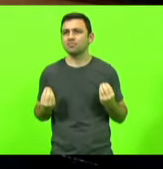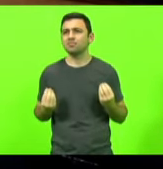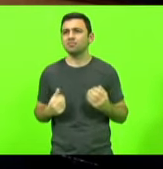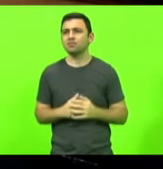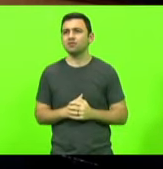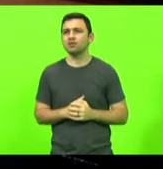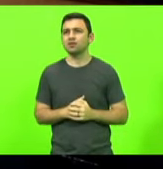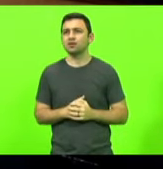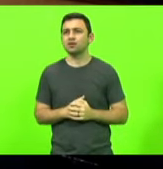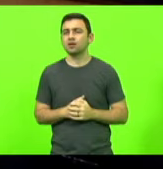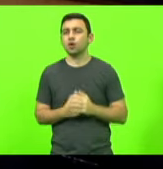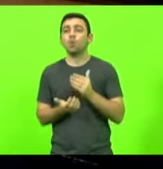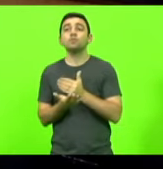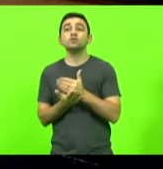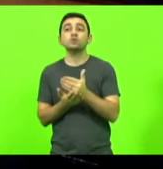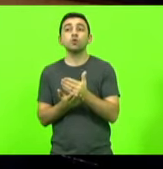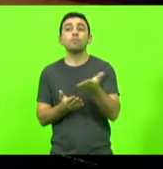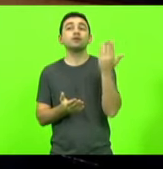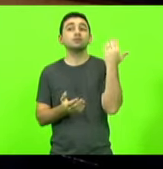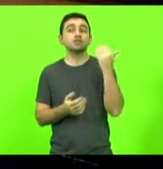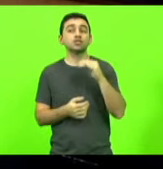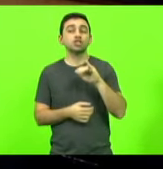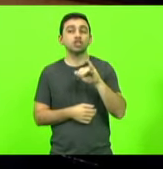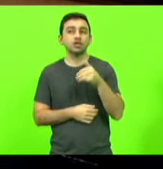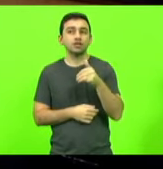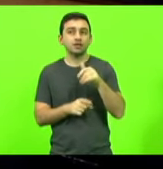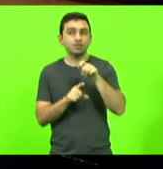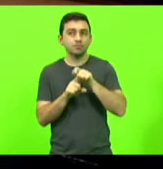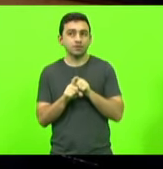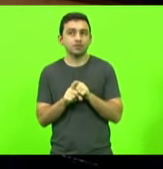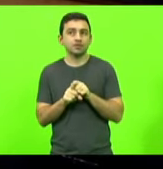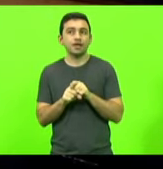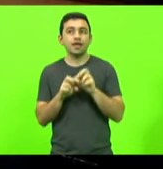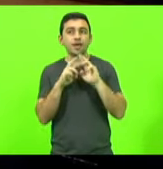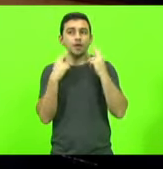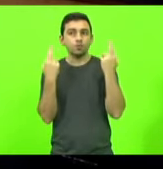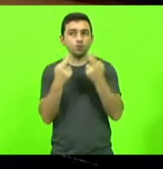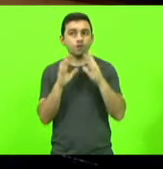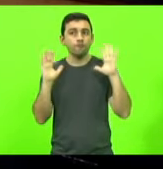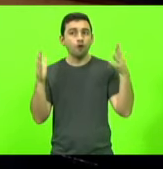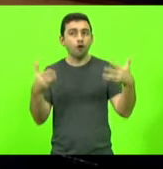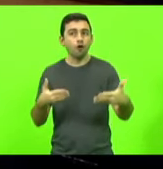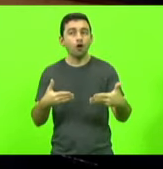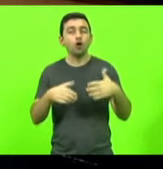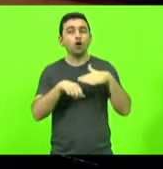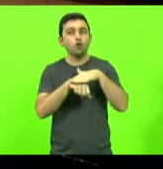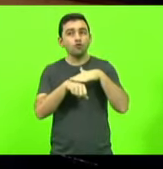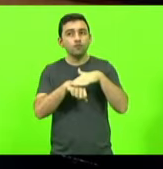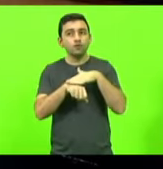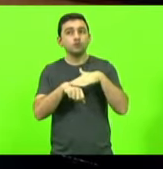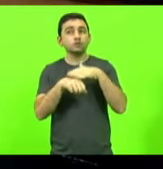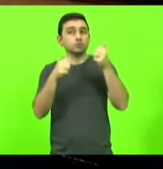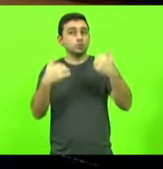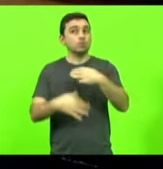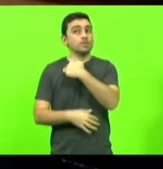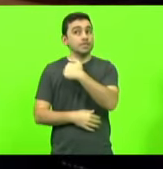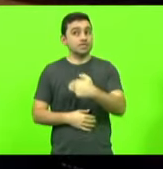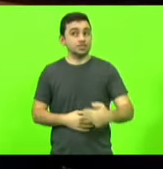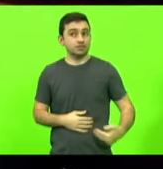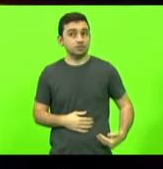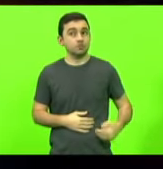Como iniciou isso? Lá em janeiro, quando numa reunião do fórum foi-se falado que, pelo ministro, que não